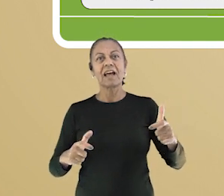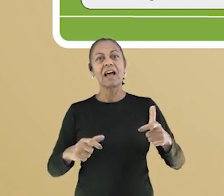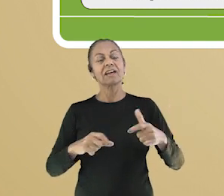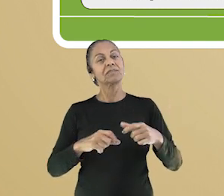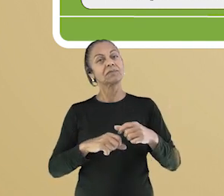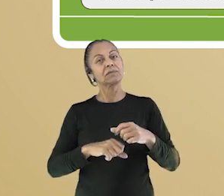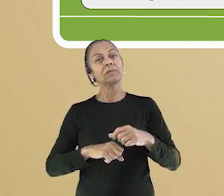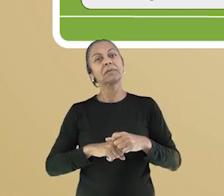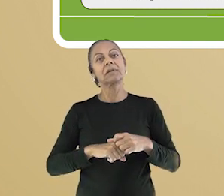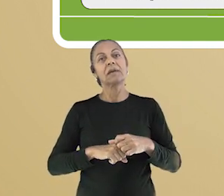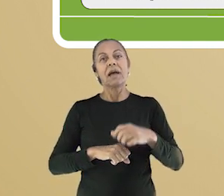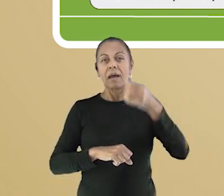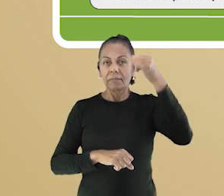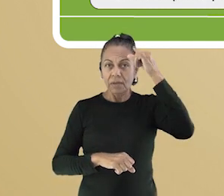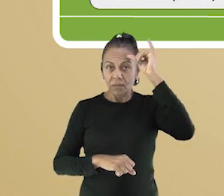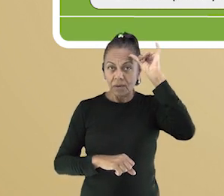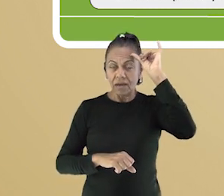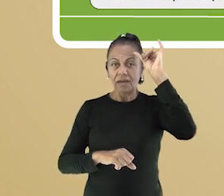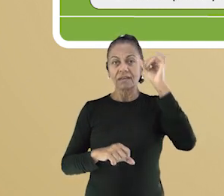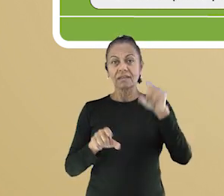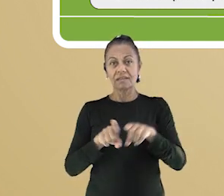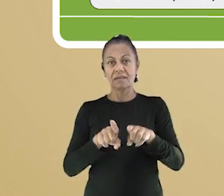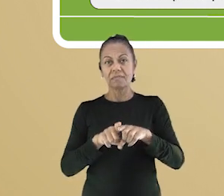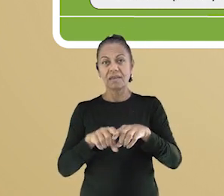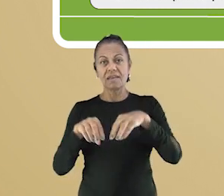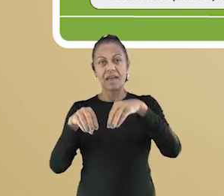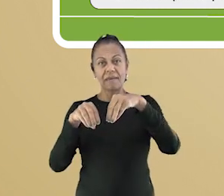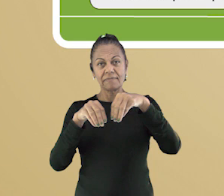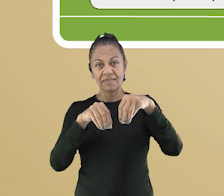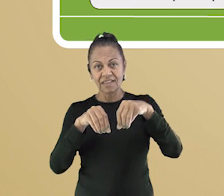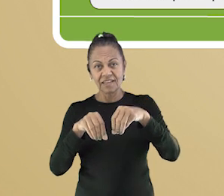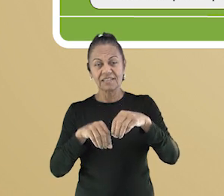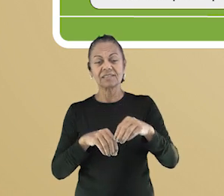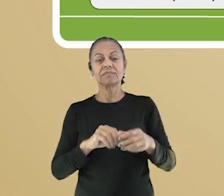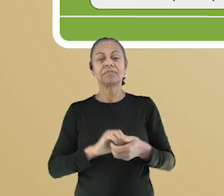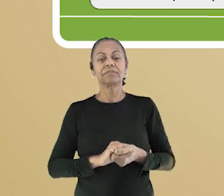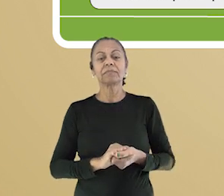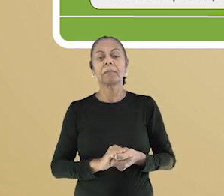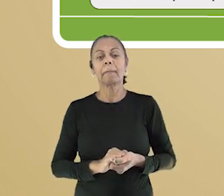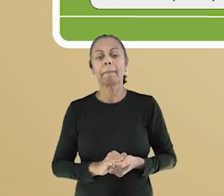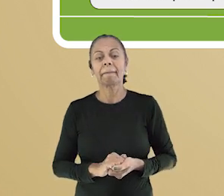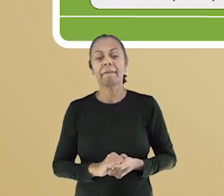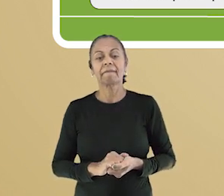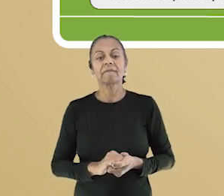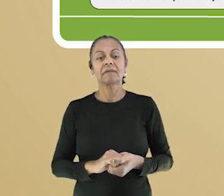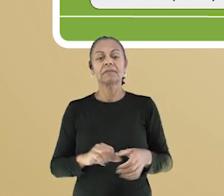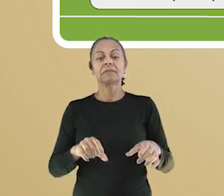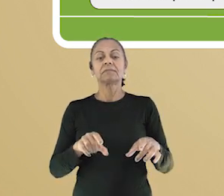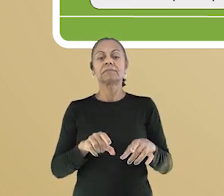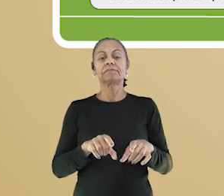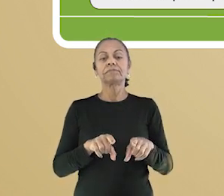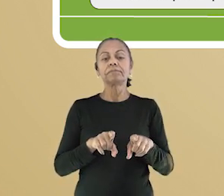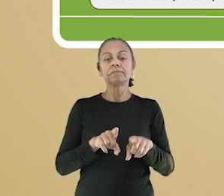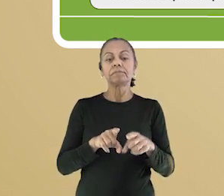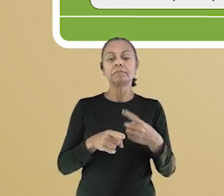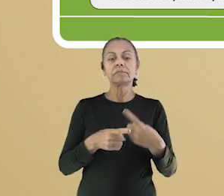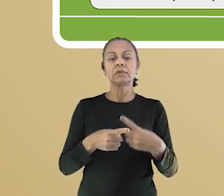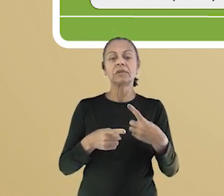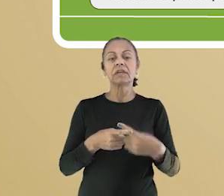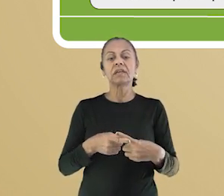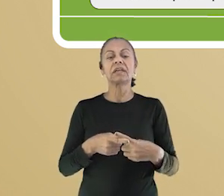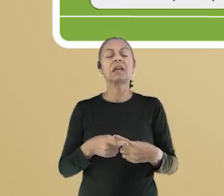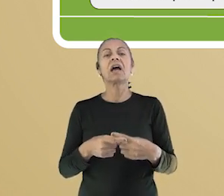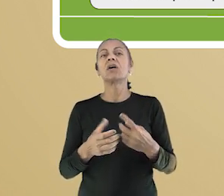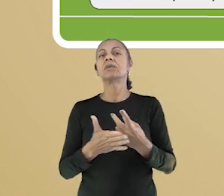a mineração. O segundo motivo é a construção de usinas hidrelétricas. Elas utilizam a força das quedas de